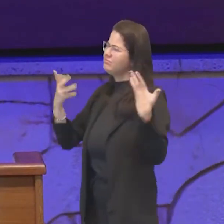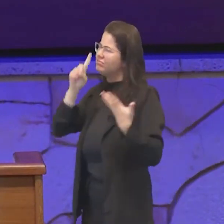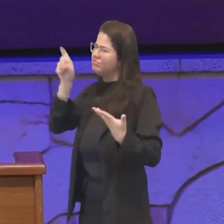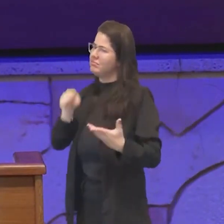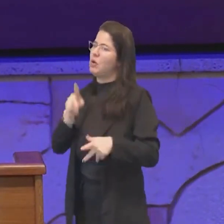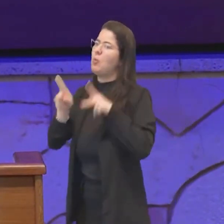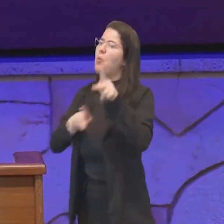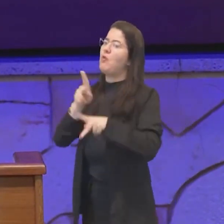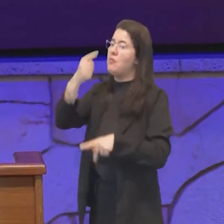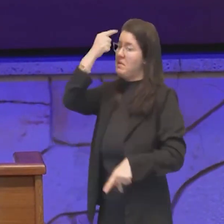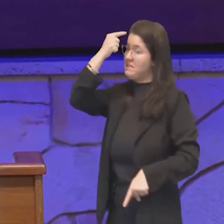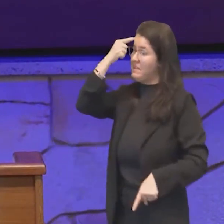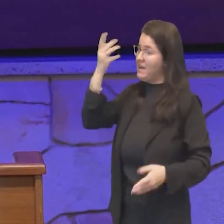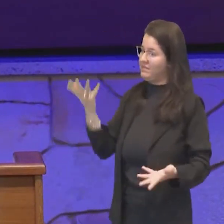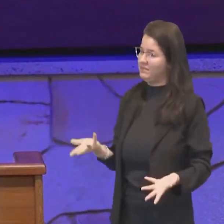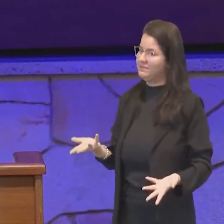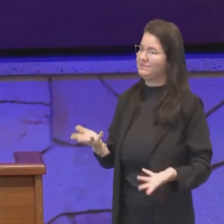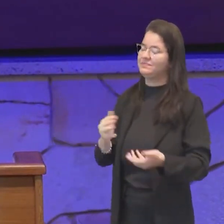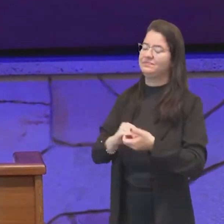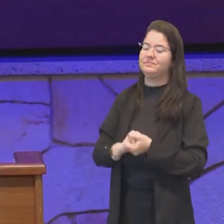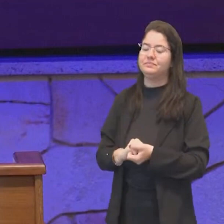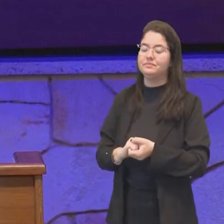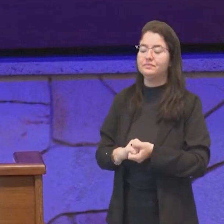Uma outra possibilidade.